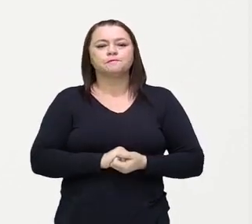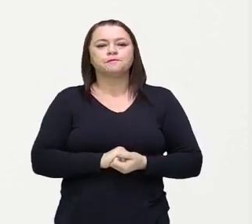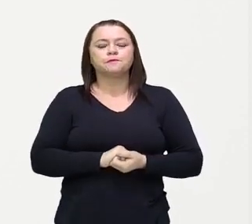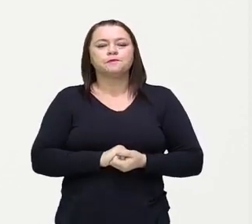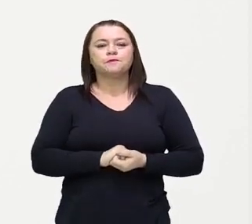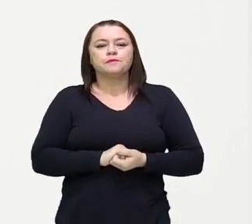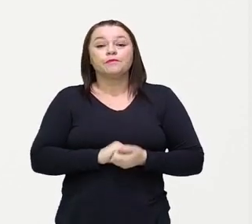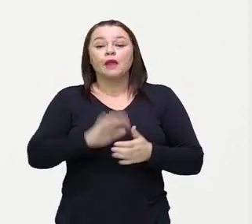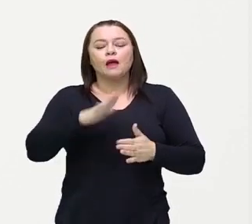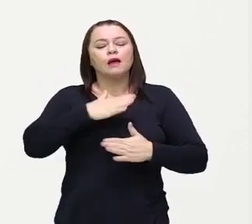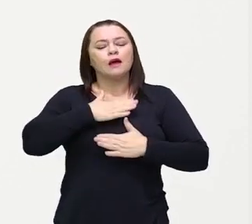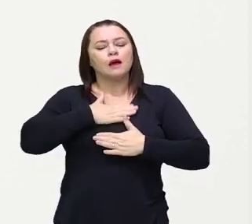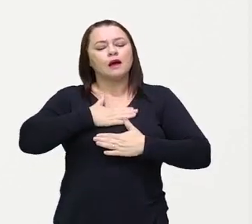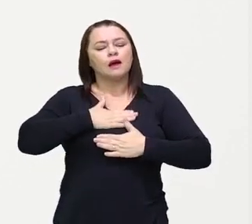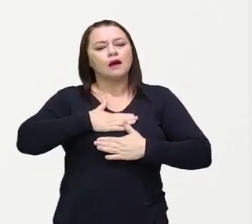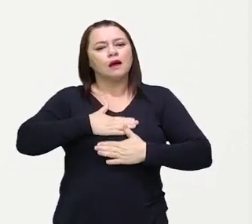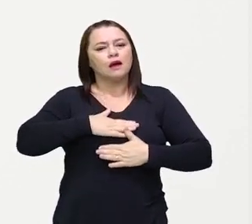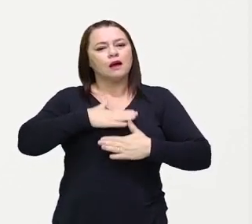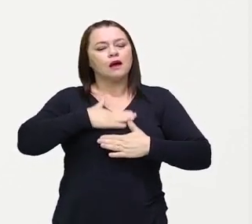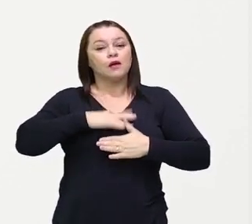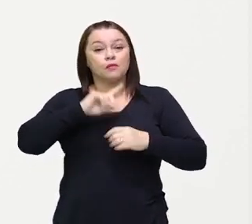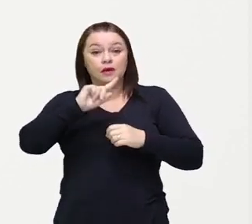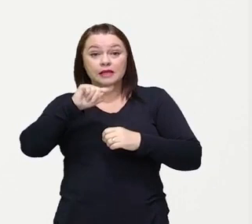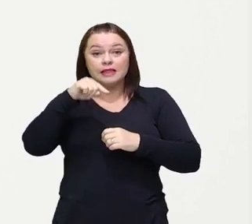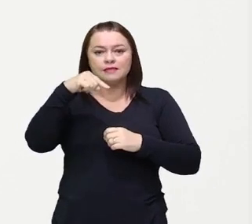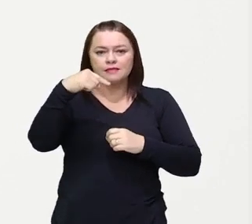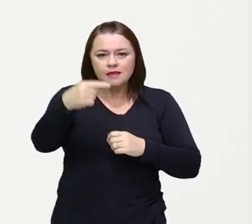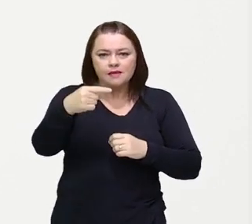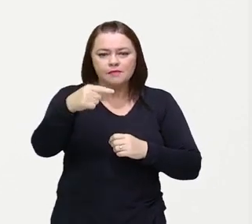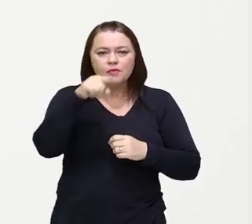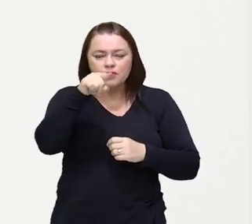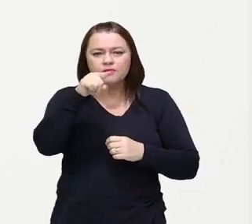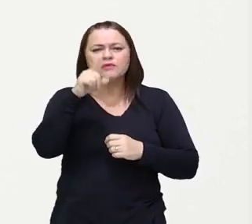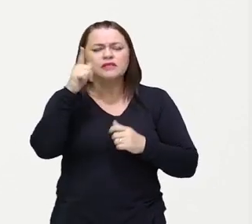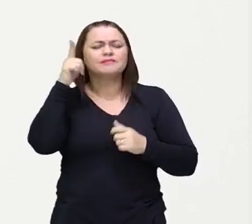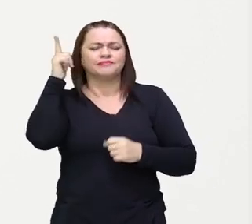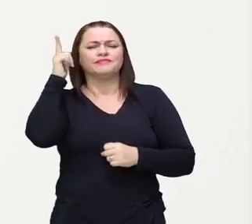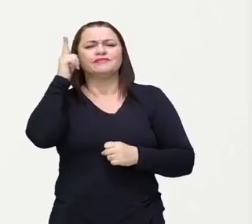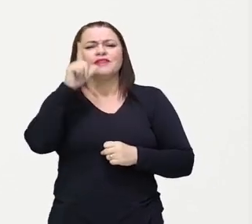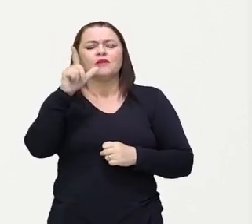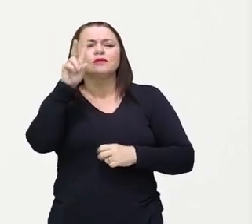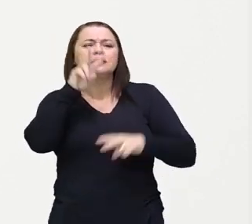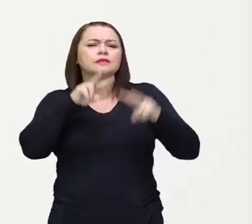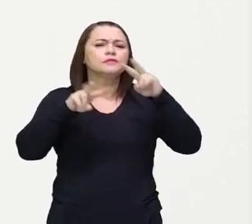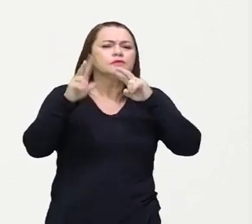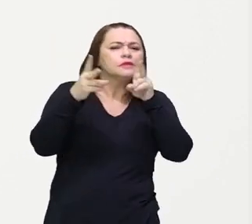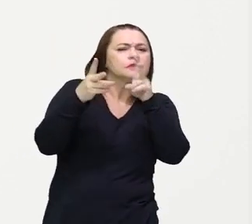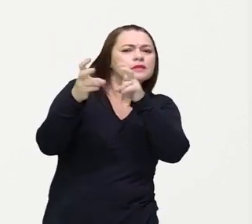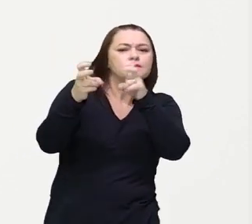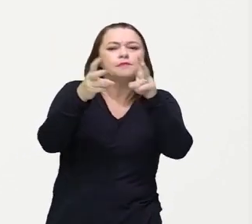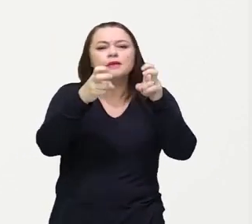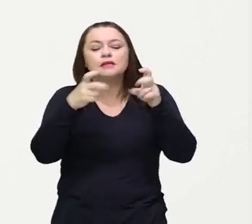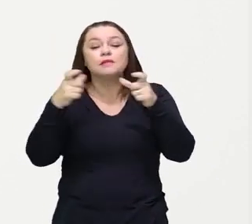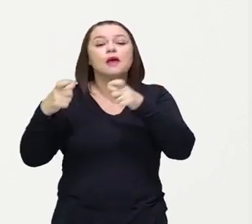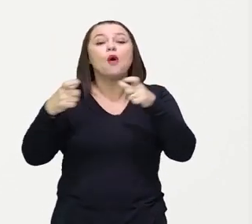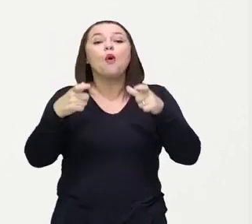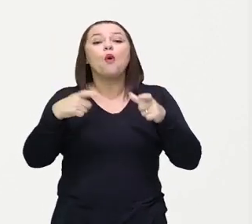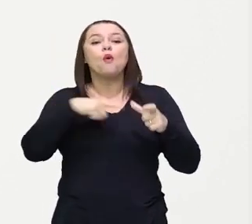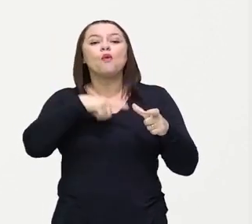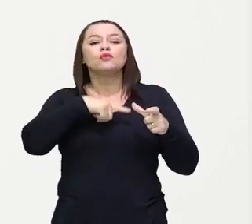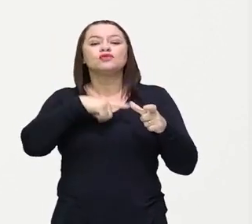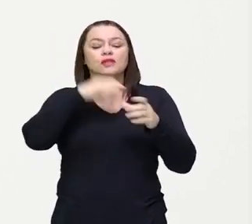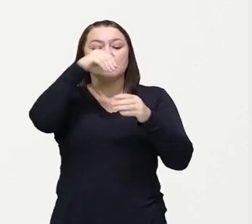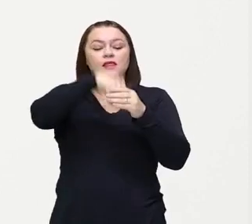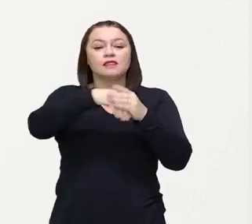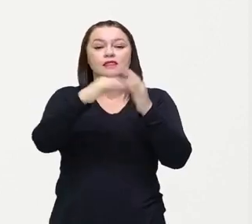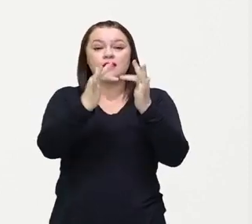verbal. Calma, mas lá na frente você vai conseguir visualizar aonde aparece